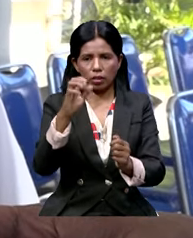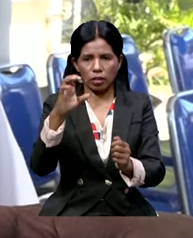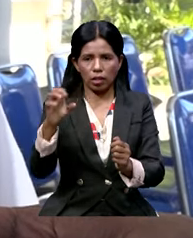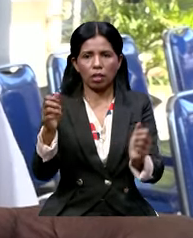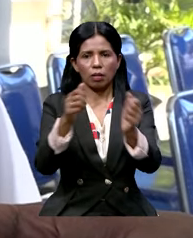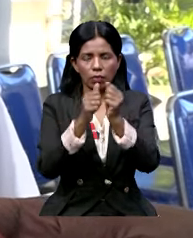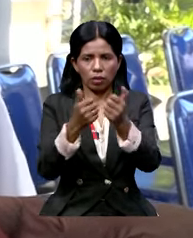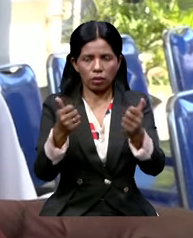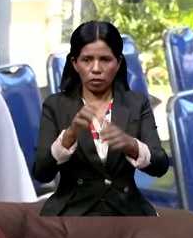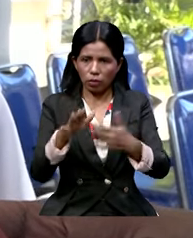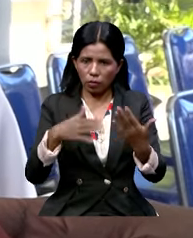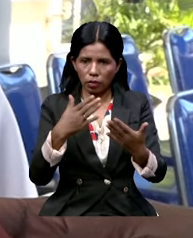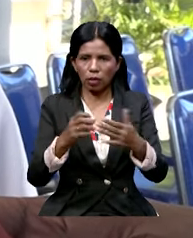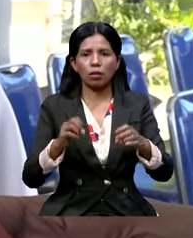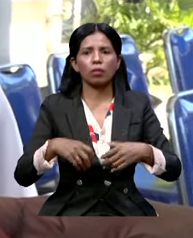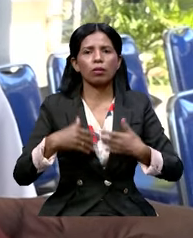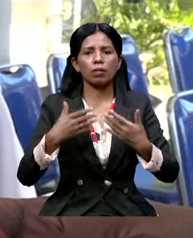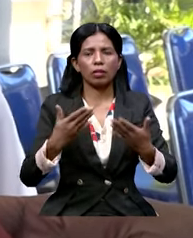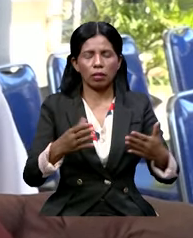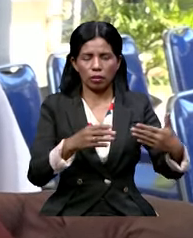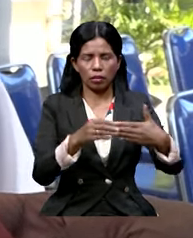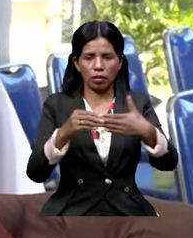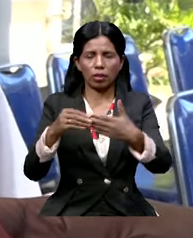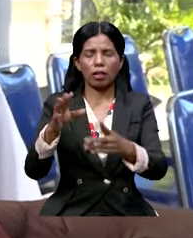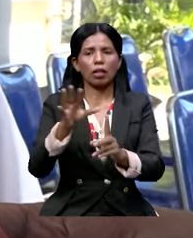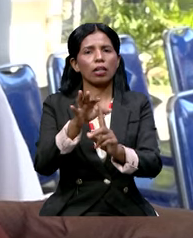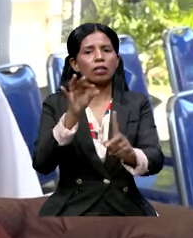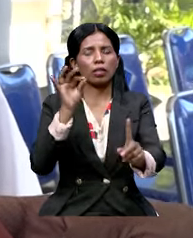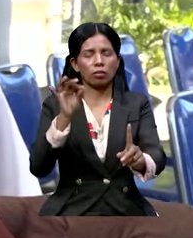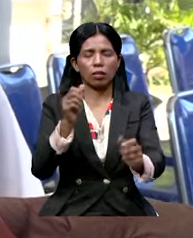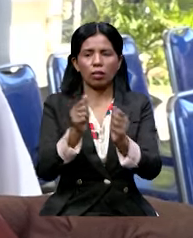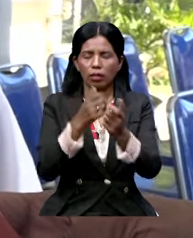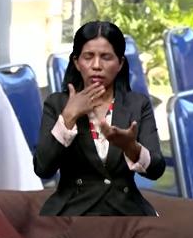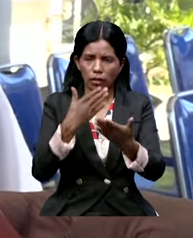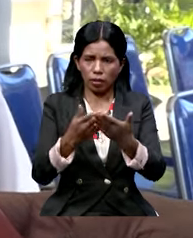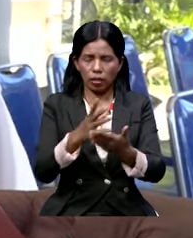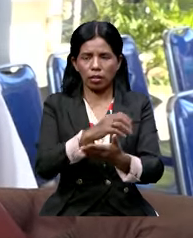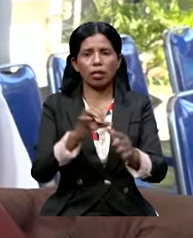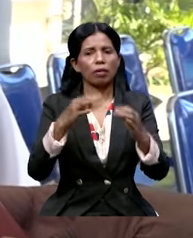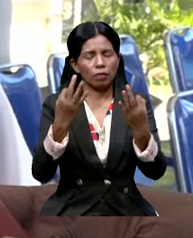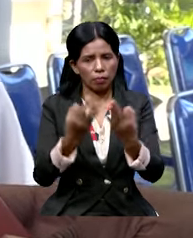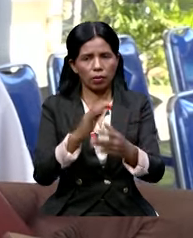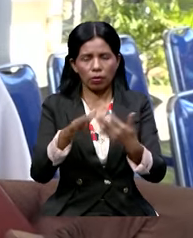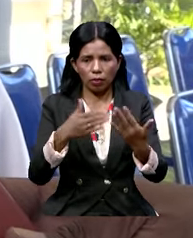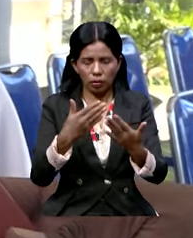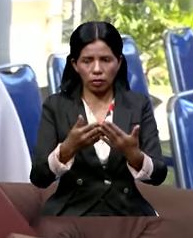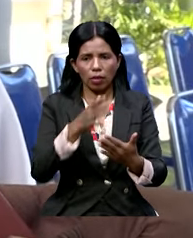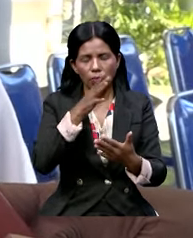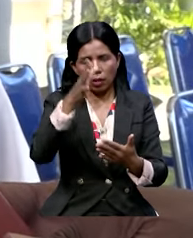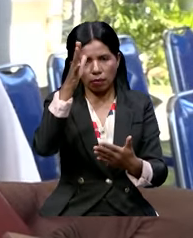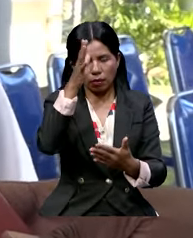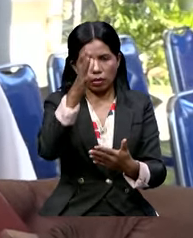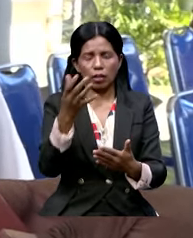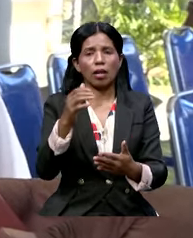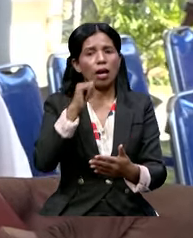sira autoridade toma, o insa para organizar eleição né, dia. Liliu vai tenia inama sira, comunidade sira, Amane loro